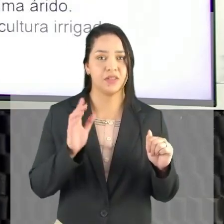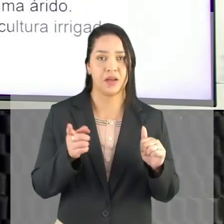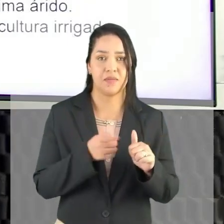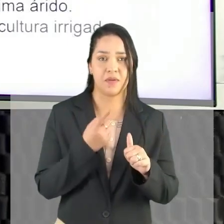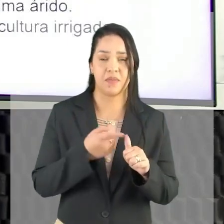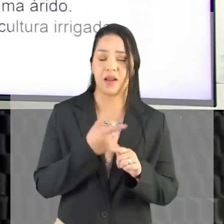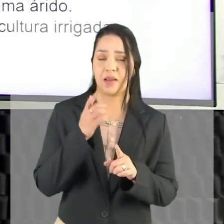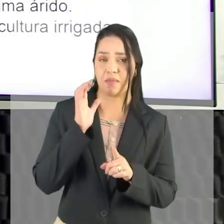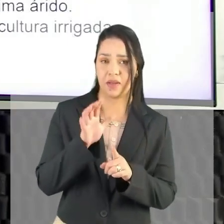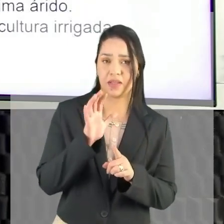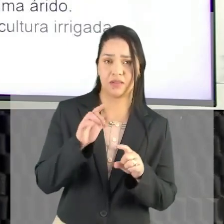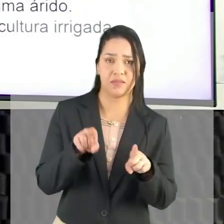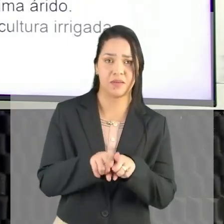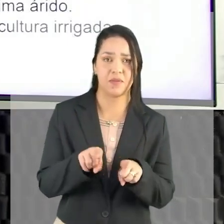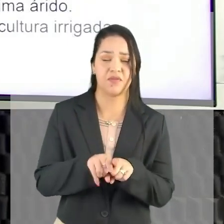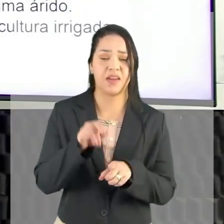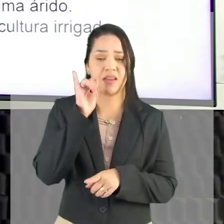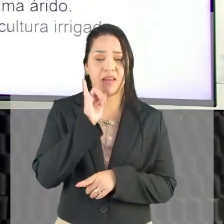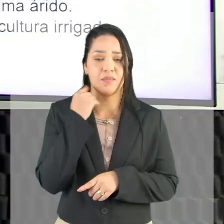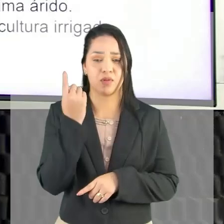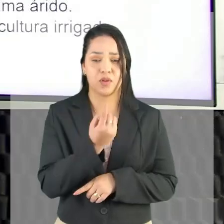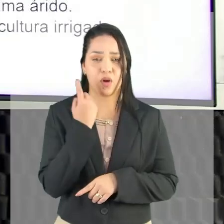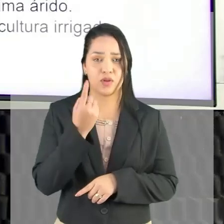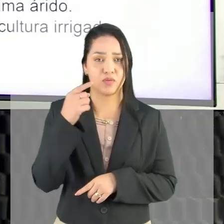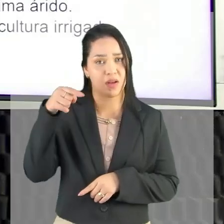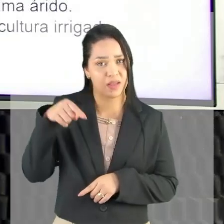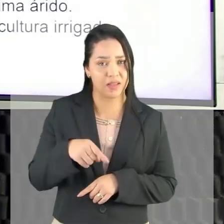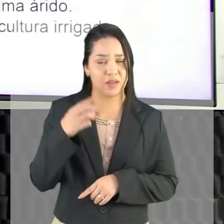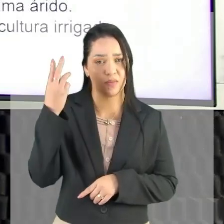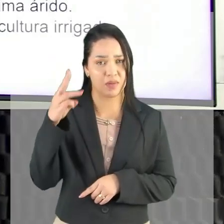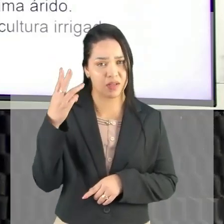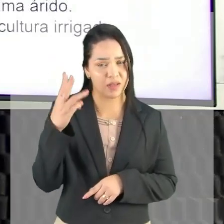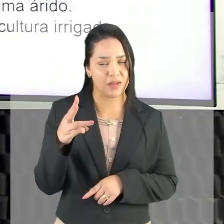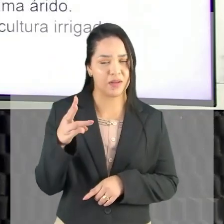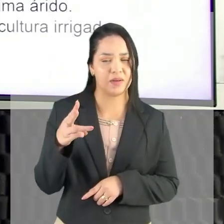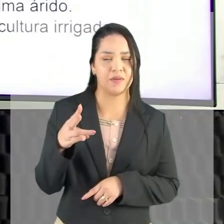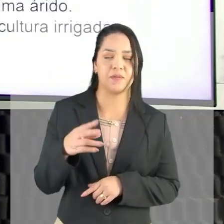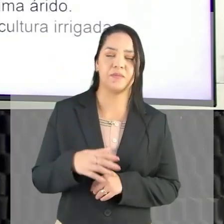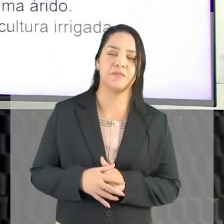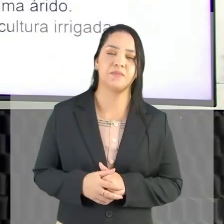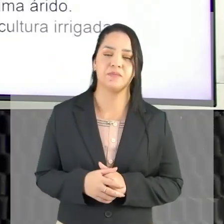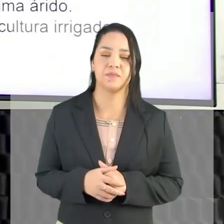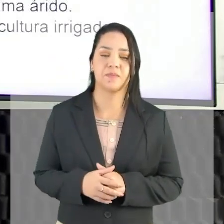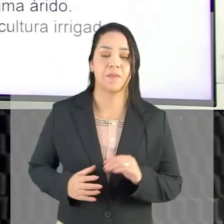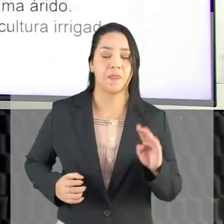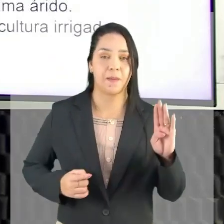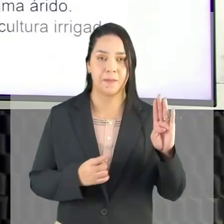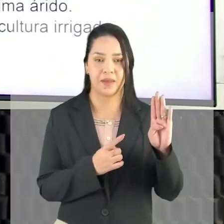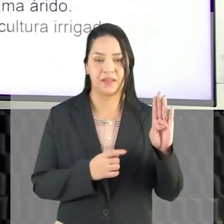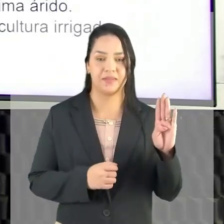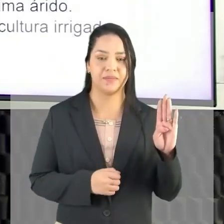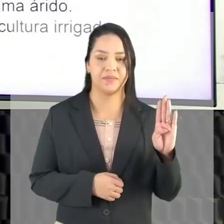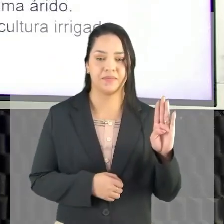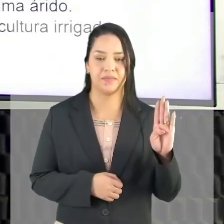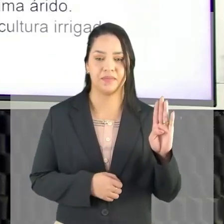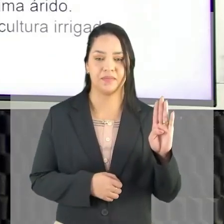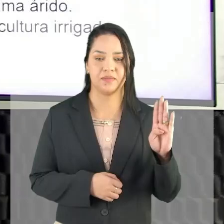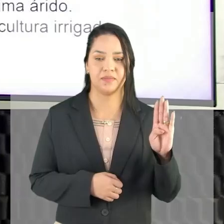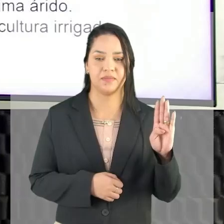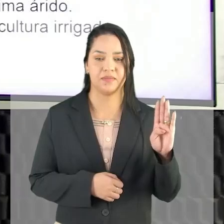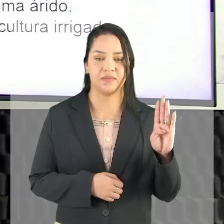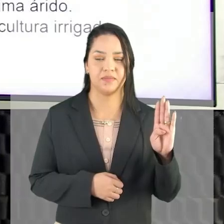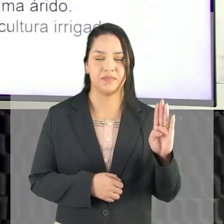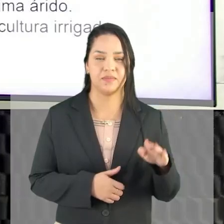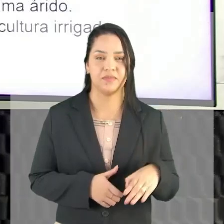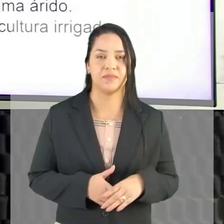grande implicação e que foi exemplo nosso aqui, inclusive, com o caso de Nova York. B, o rebaixamento do nível do